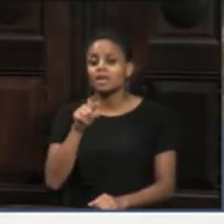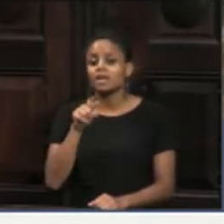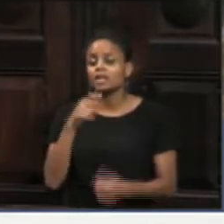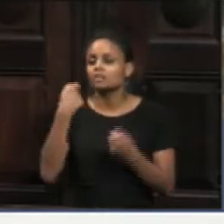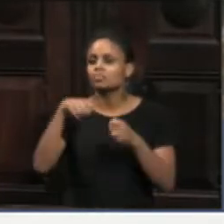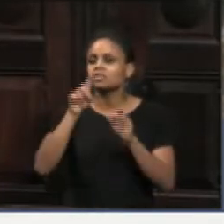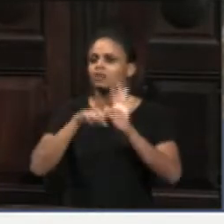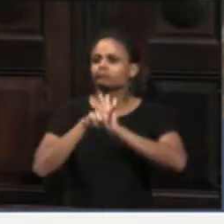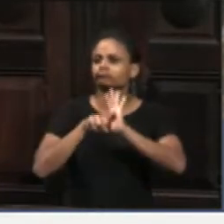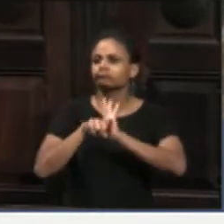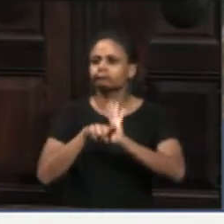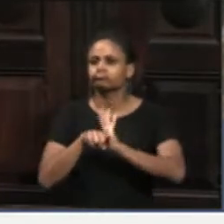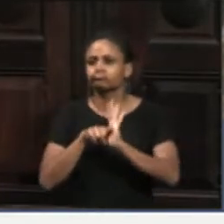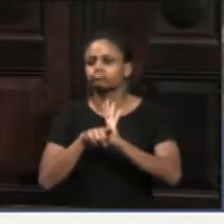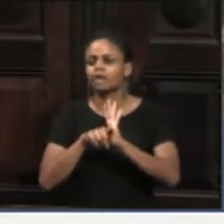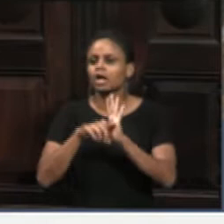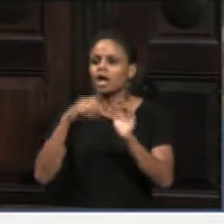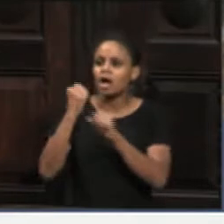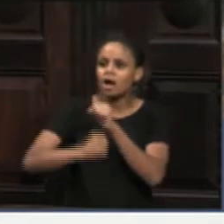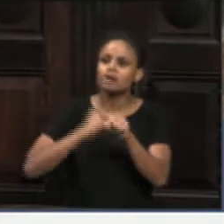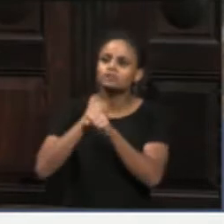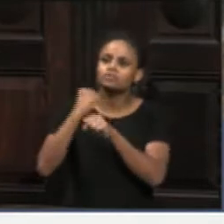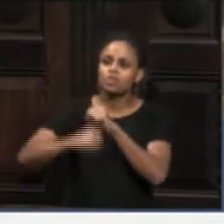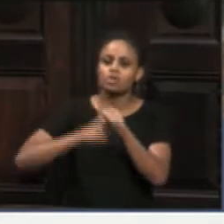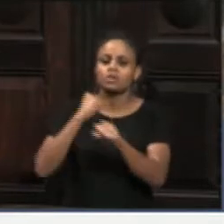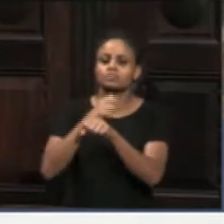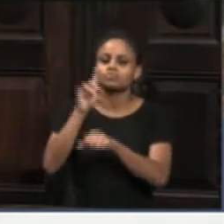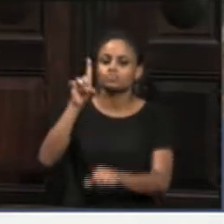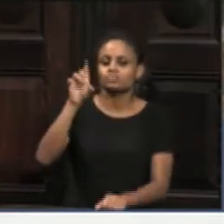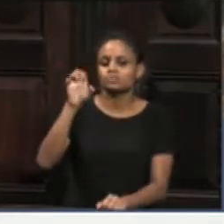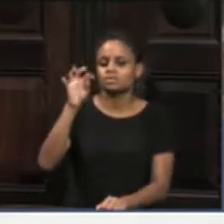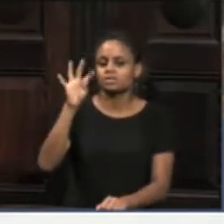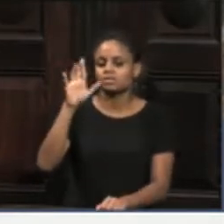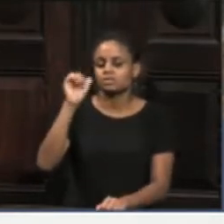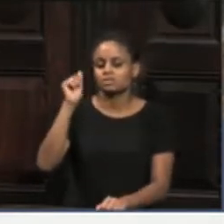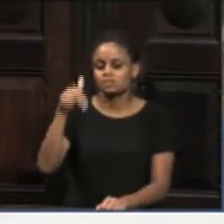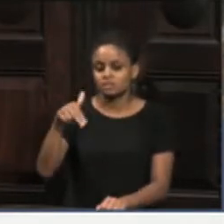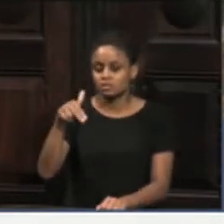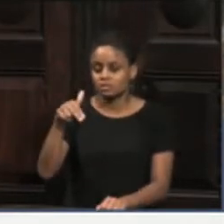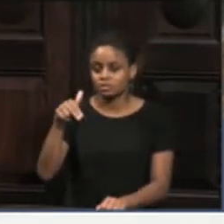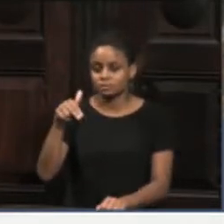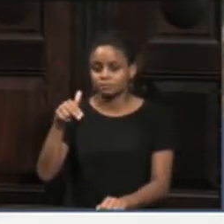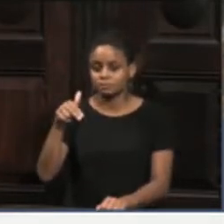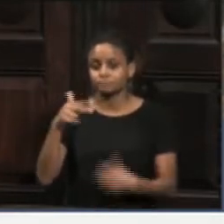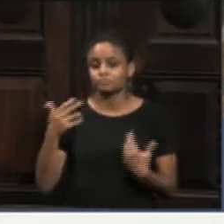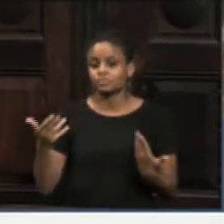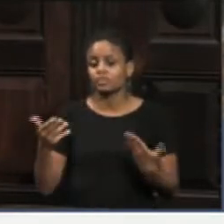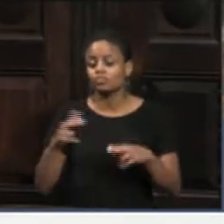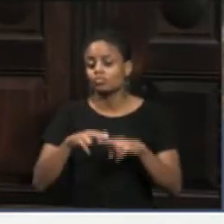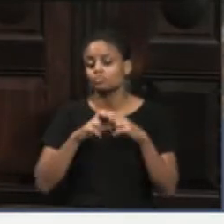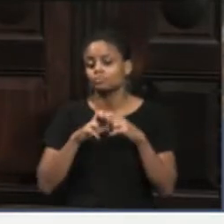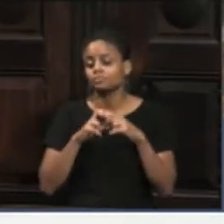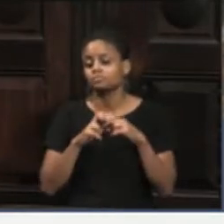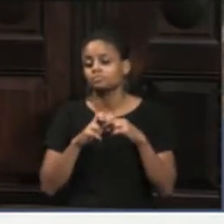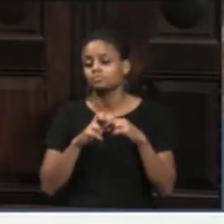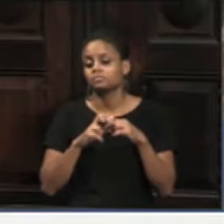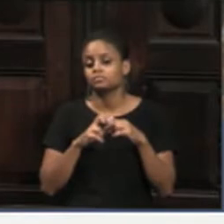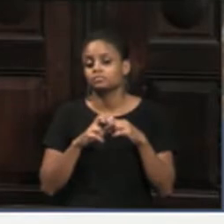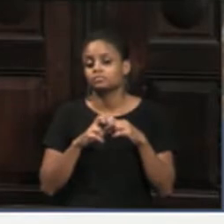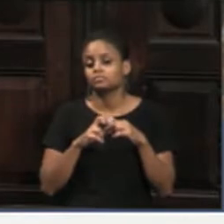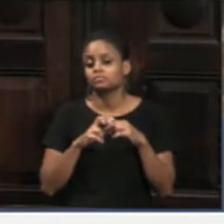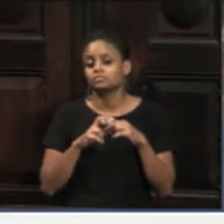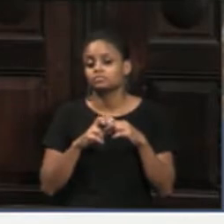de vistoria anual do Detran RJ, razão pela qual é necessário que